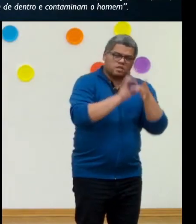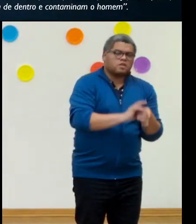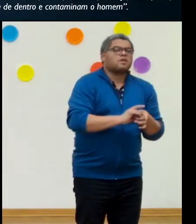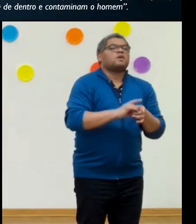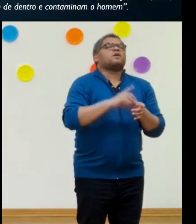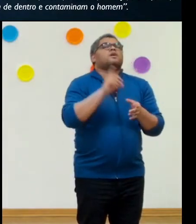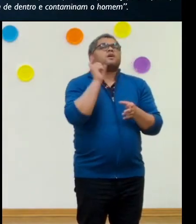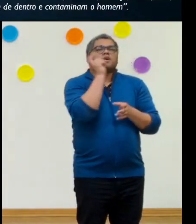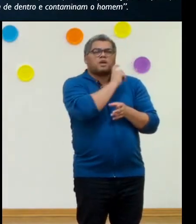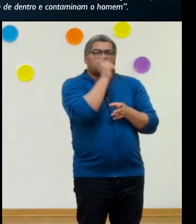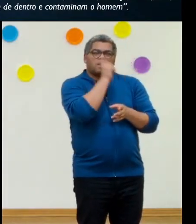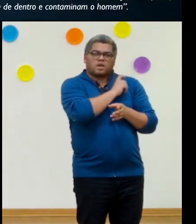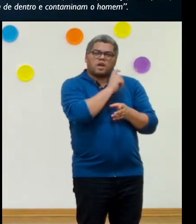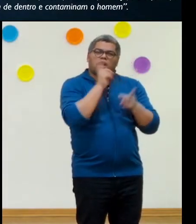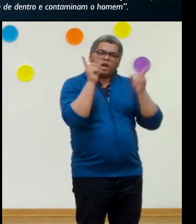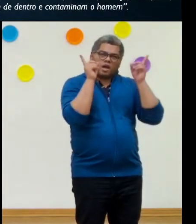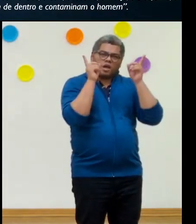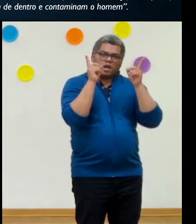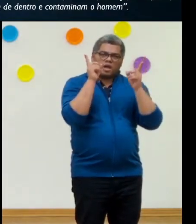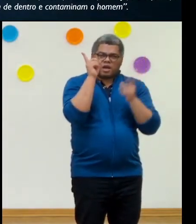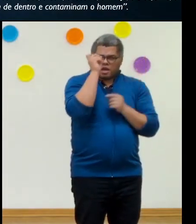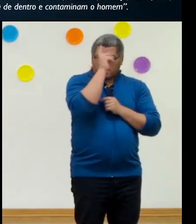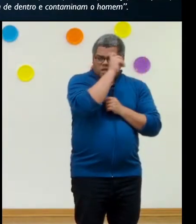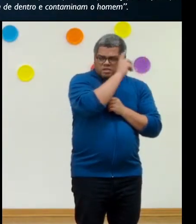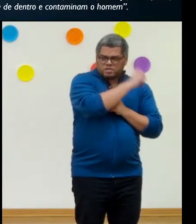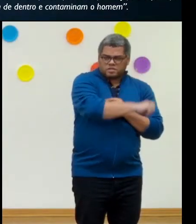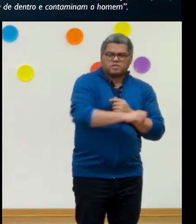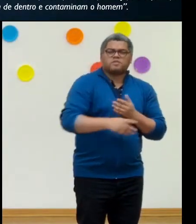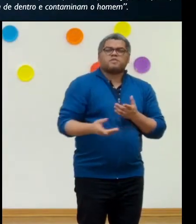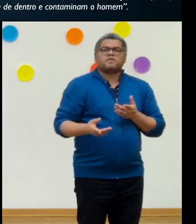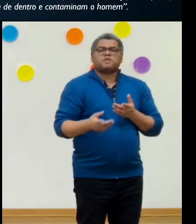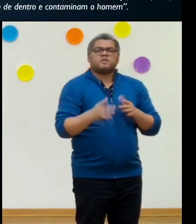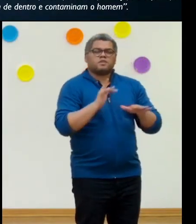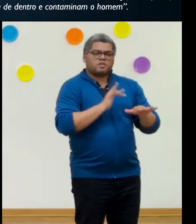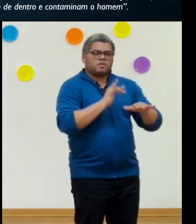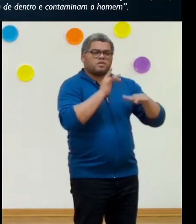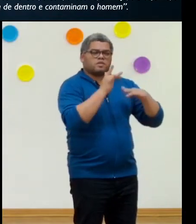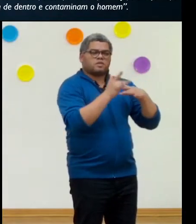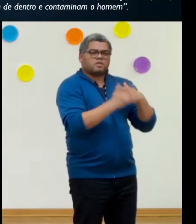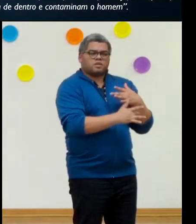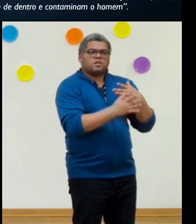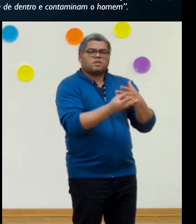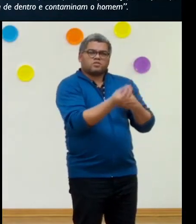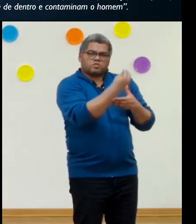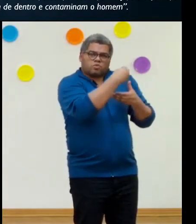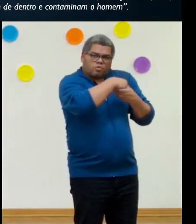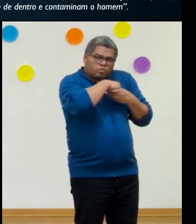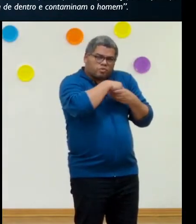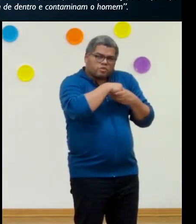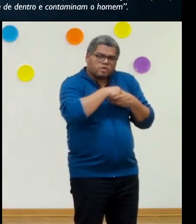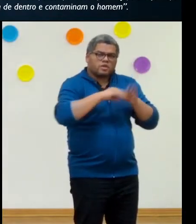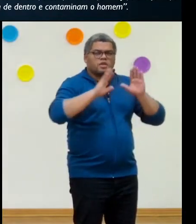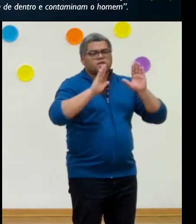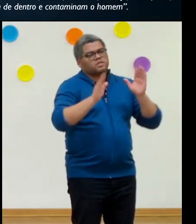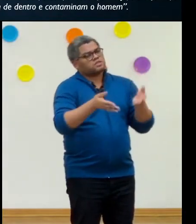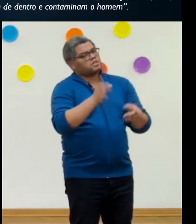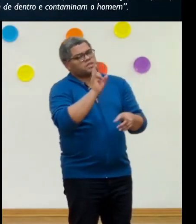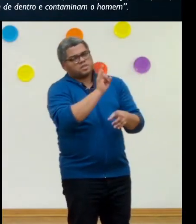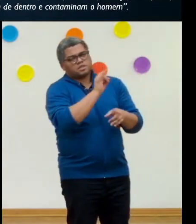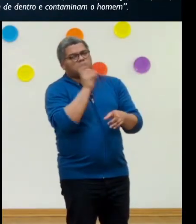coisa. O cara escondeu um aplicativo de traição numa calculadora, ele já caiu na